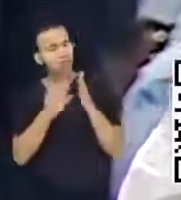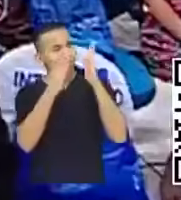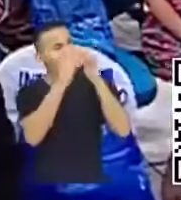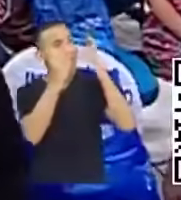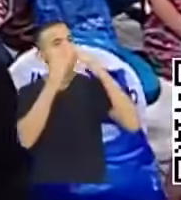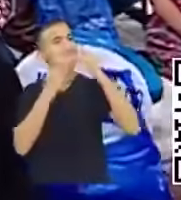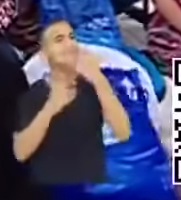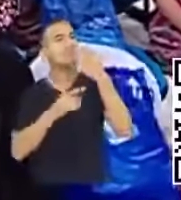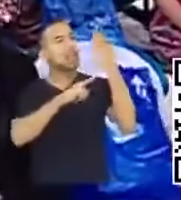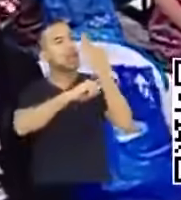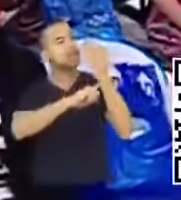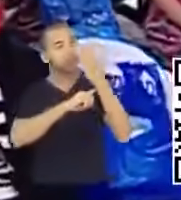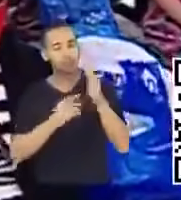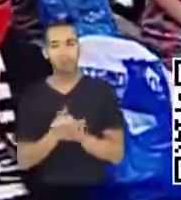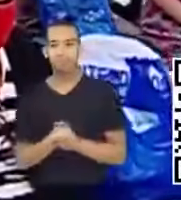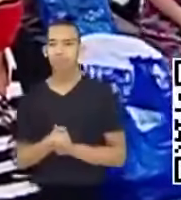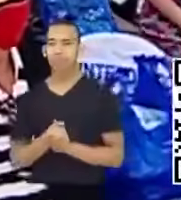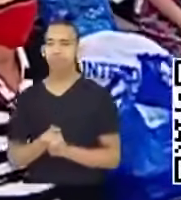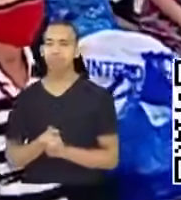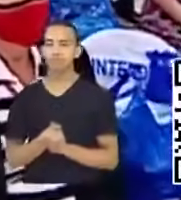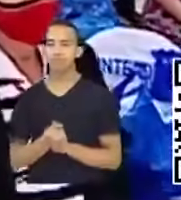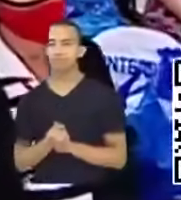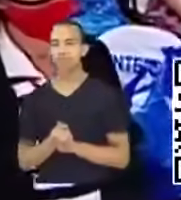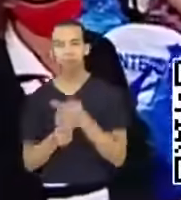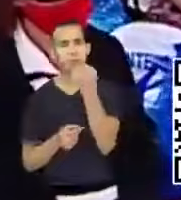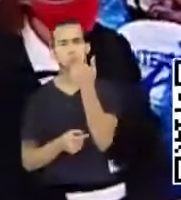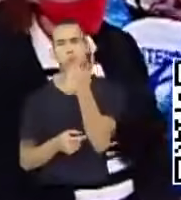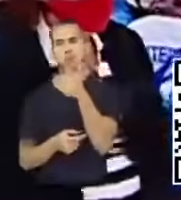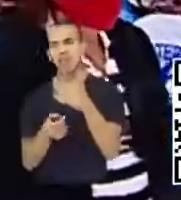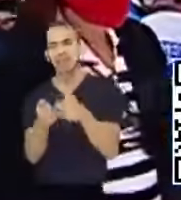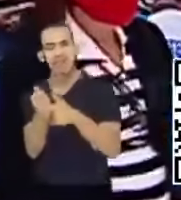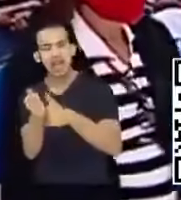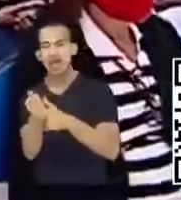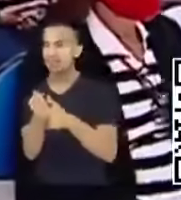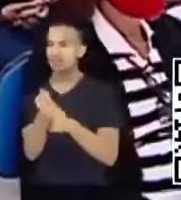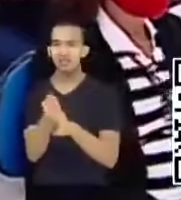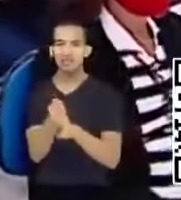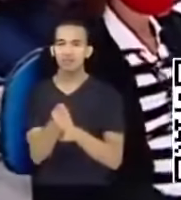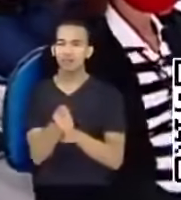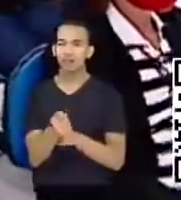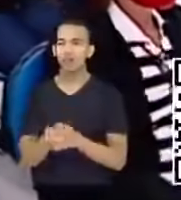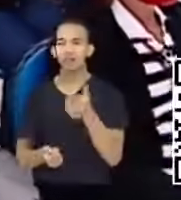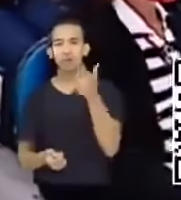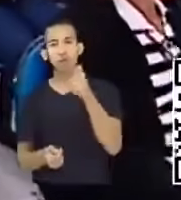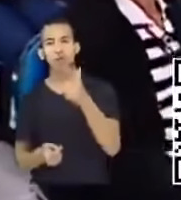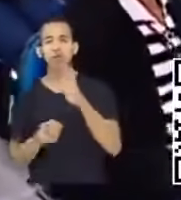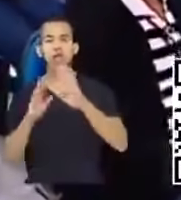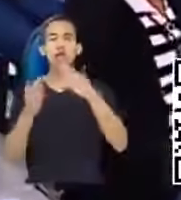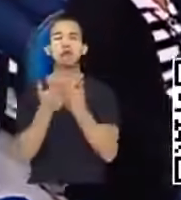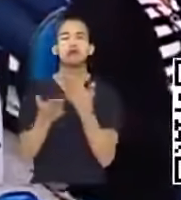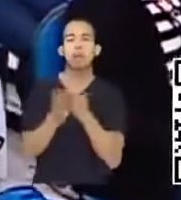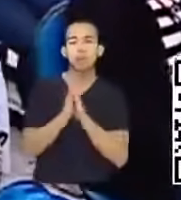chamar por ele e eu não tem segredo não tem não tem estudo